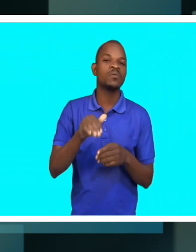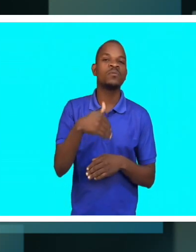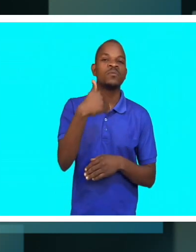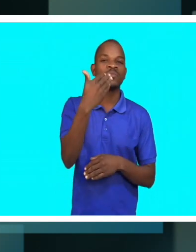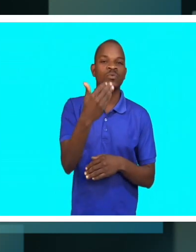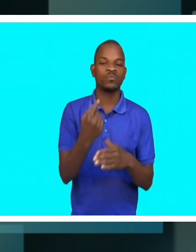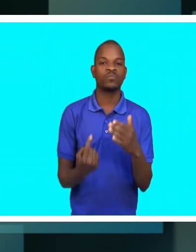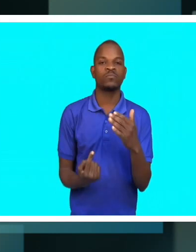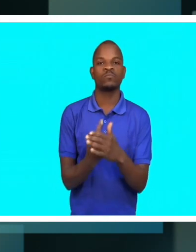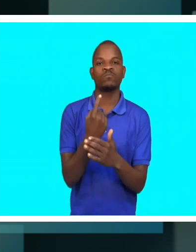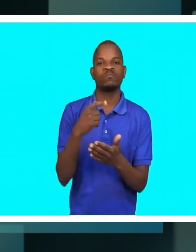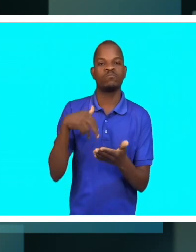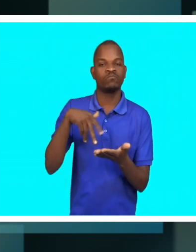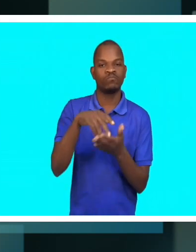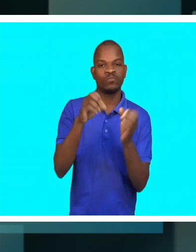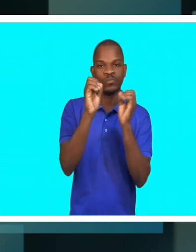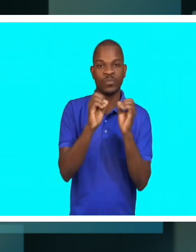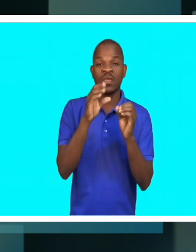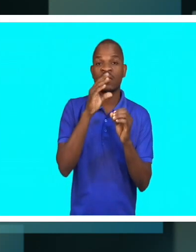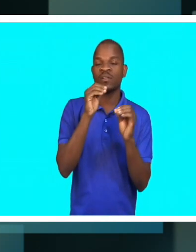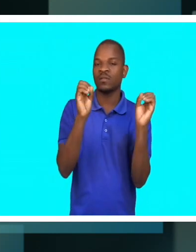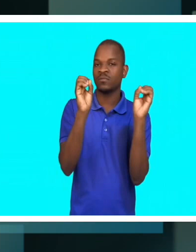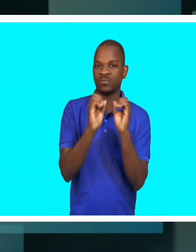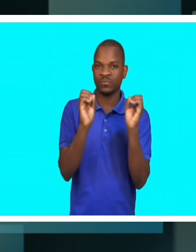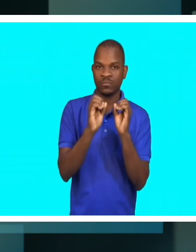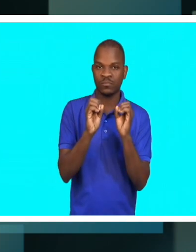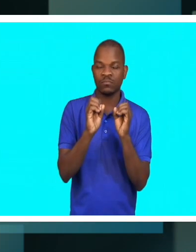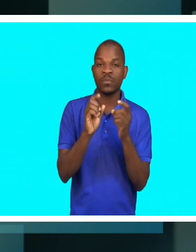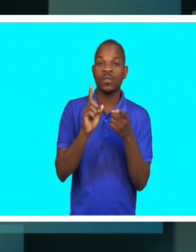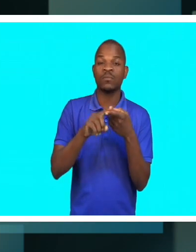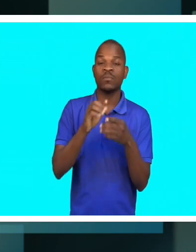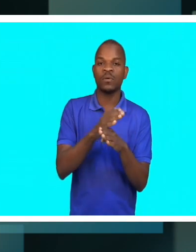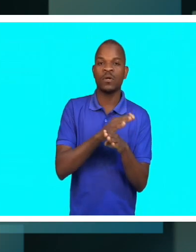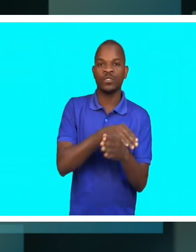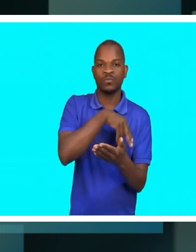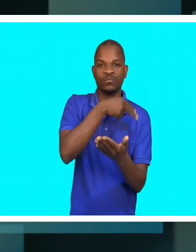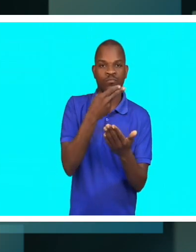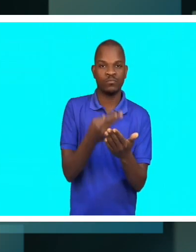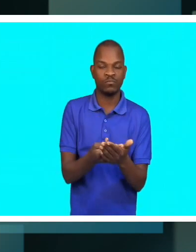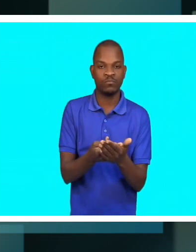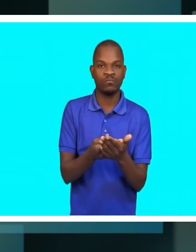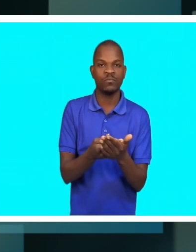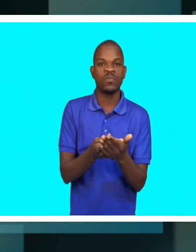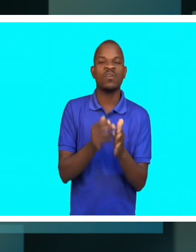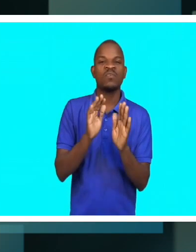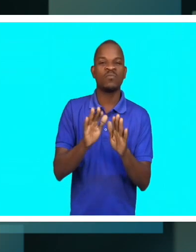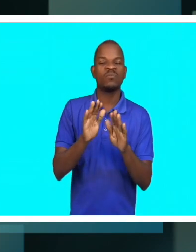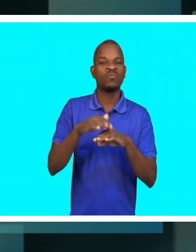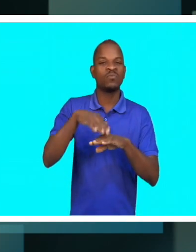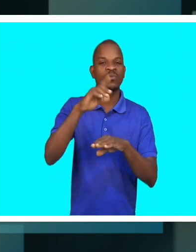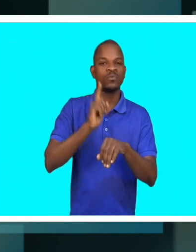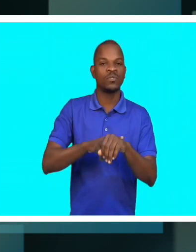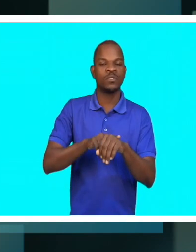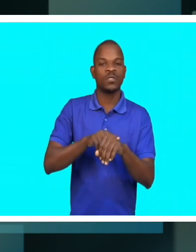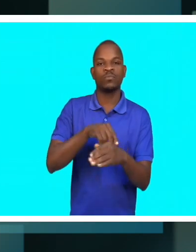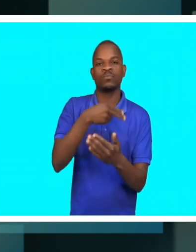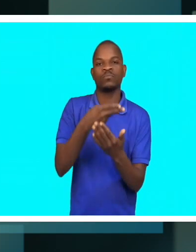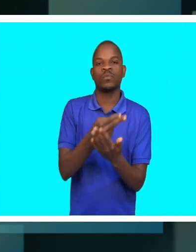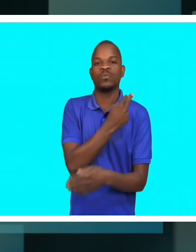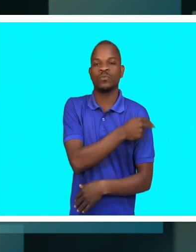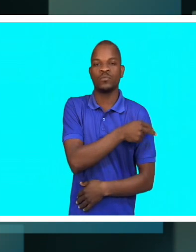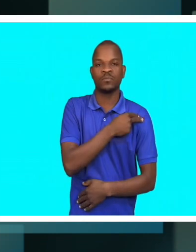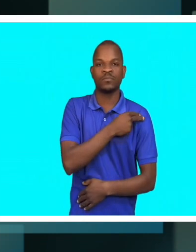Depois da meningite, ficou assim. Não anda, não fala. Ela ficou em coma durante muito